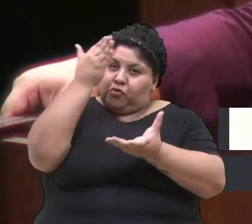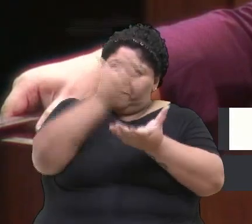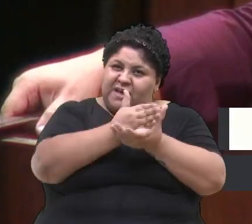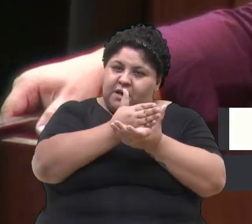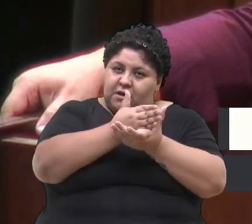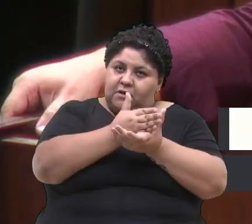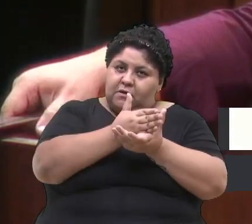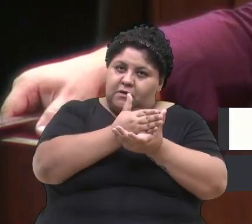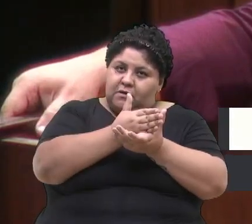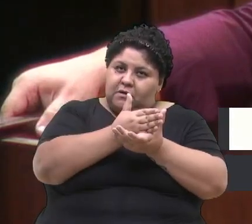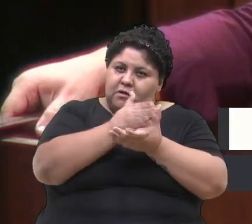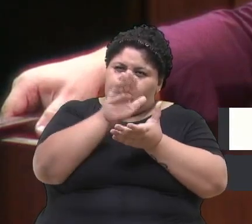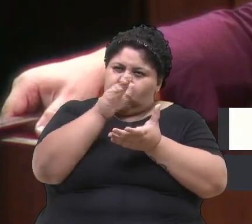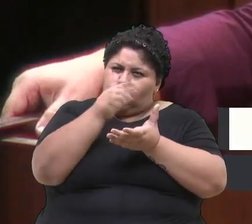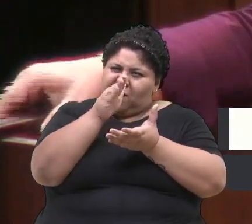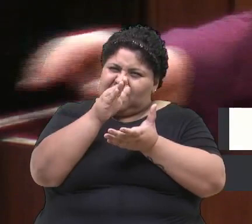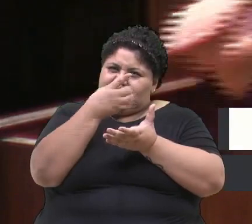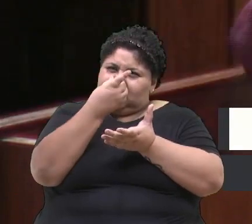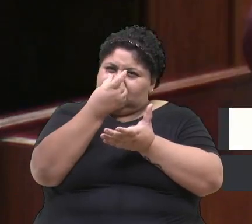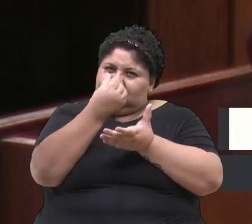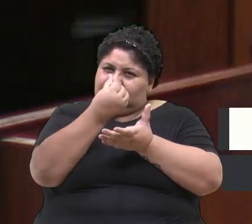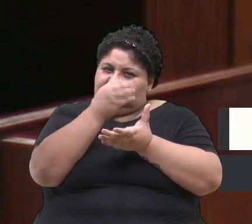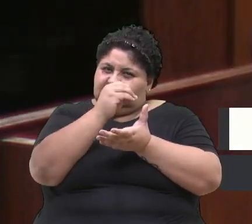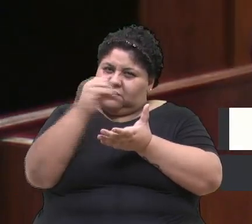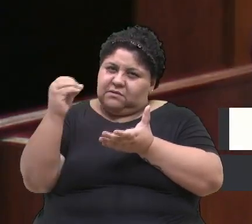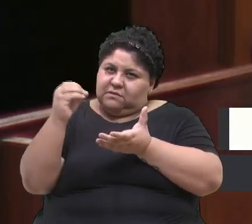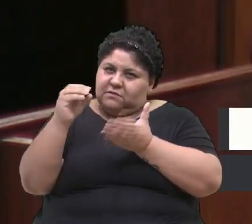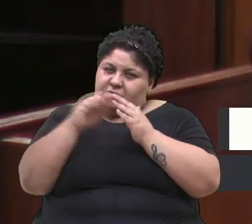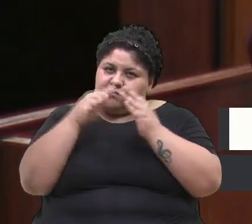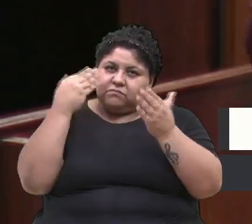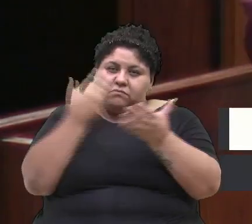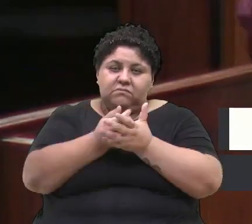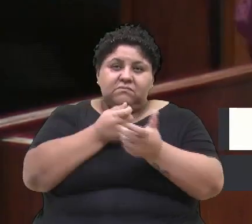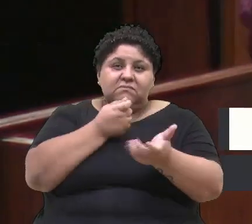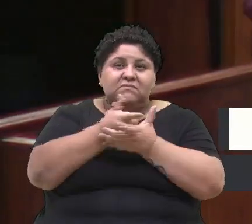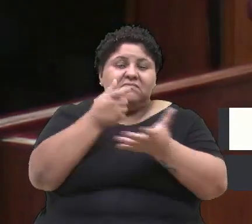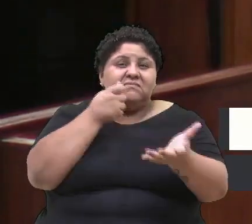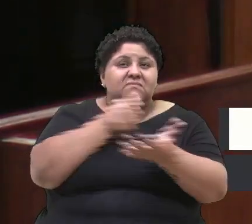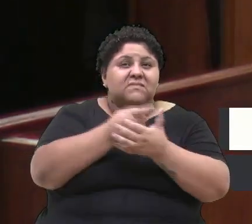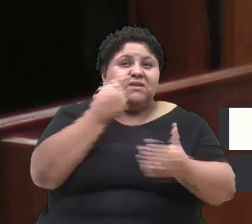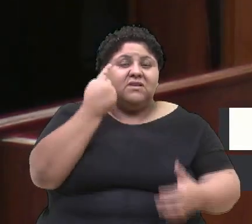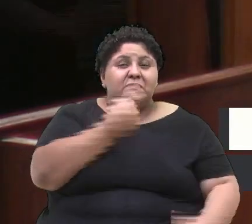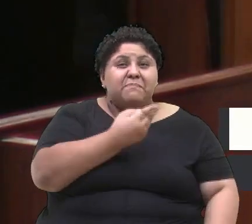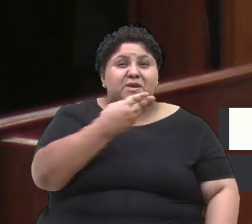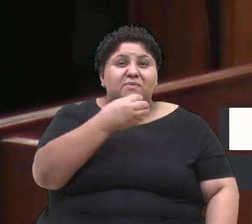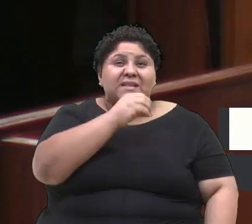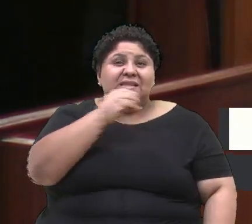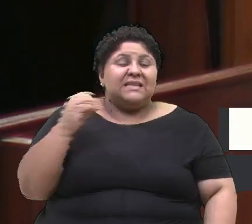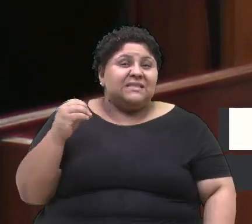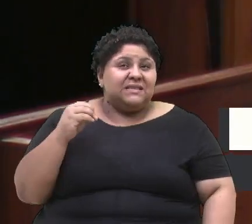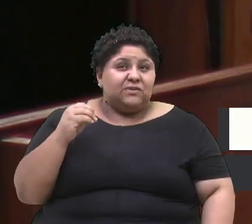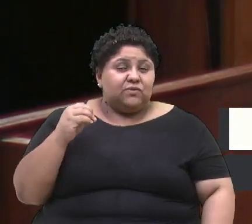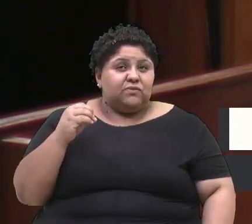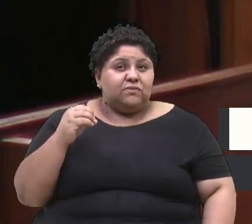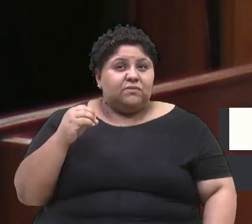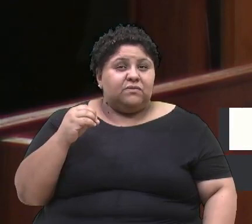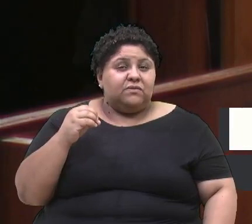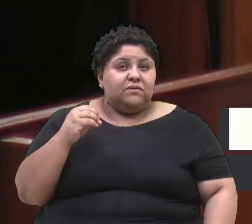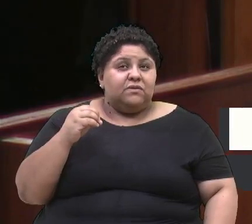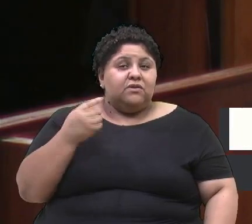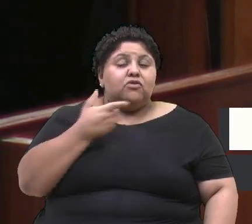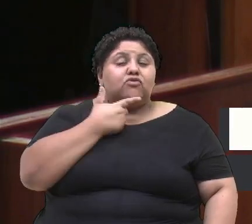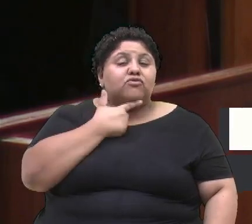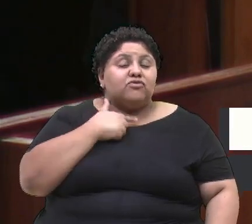600. E as escolas estão reivindicando em torno de 1.300, que era o que custaria hoje um